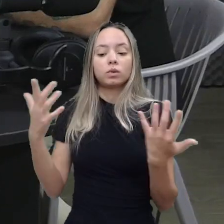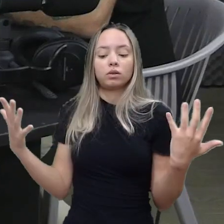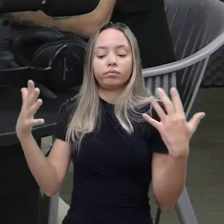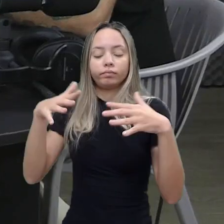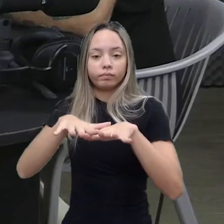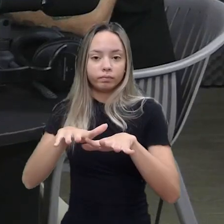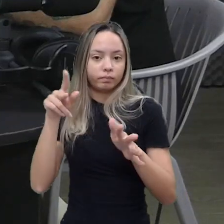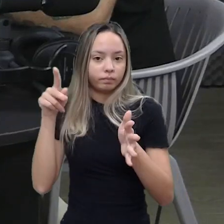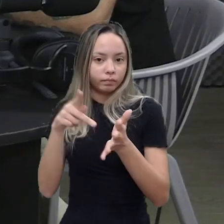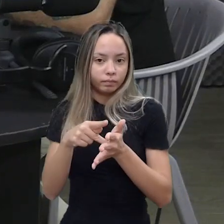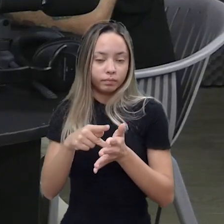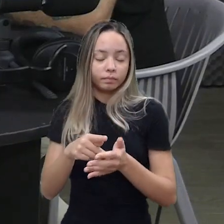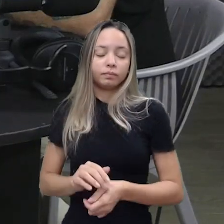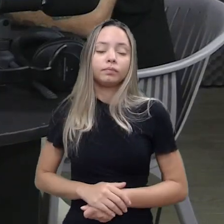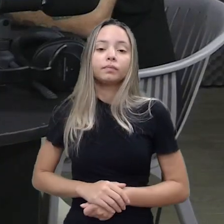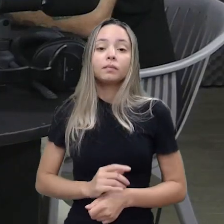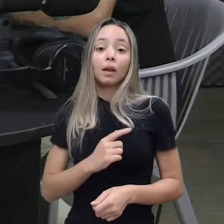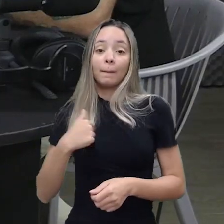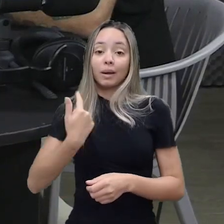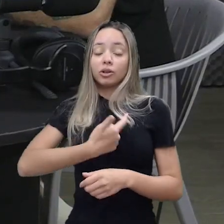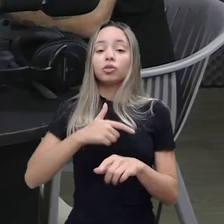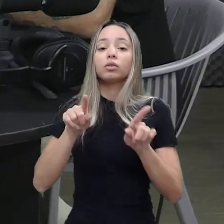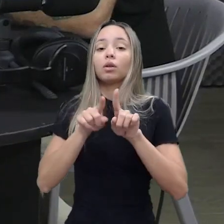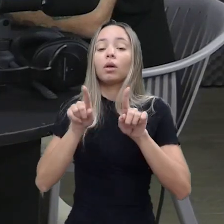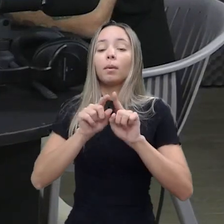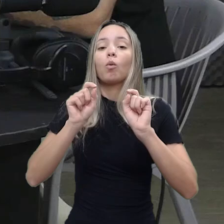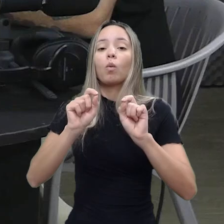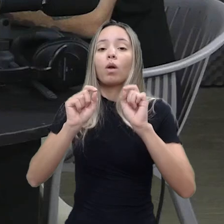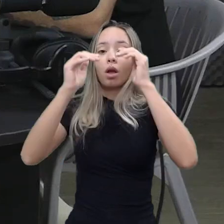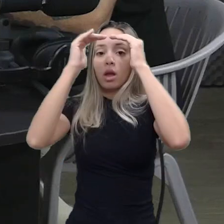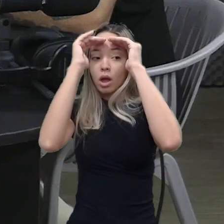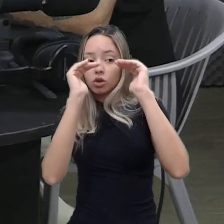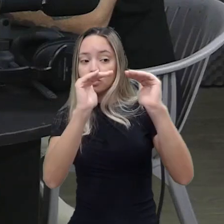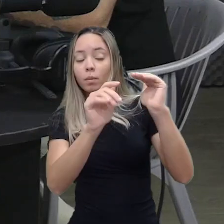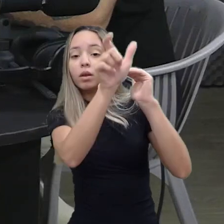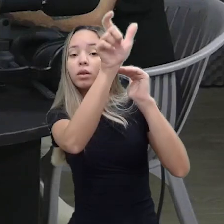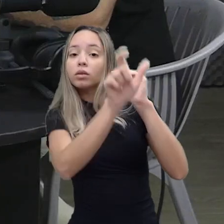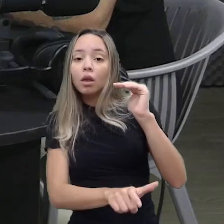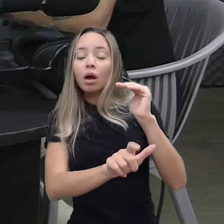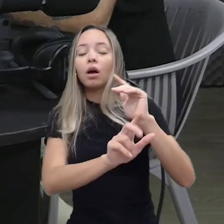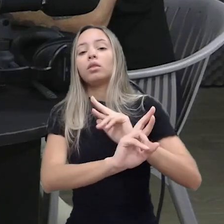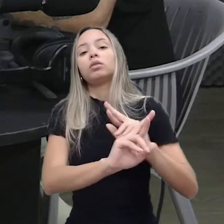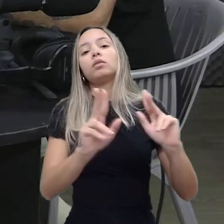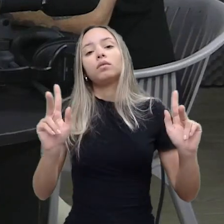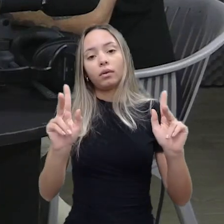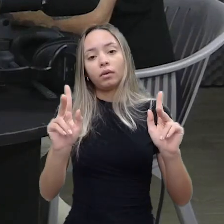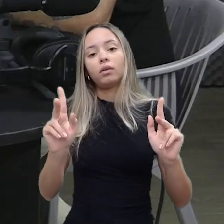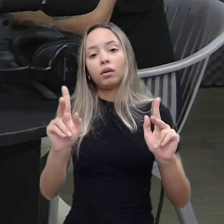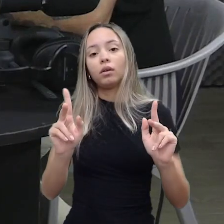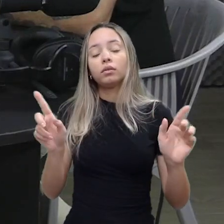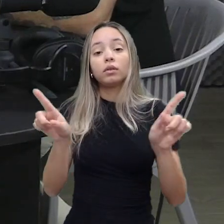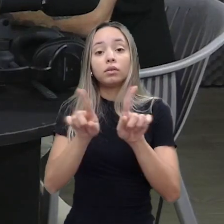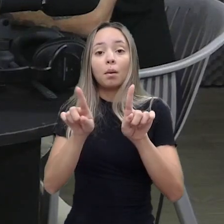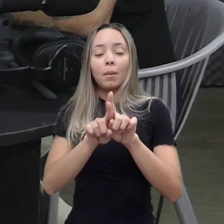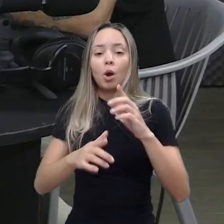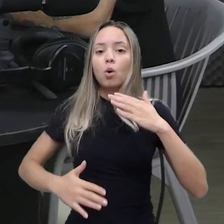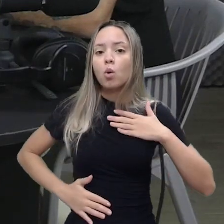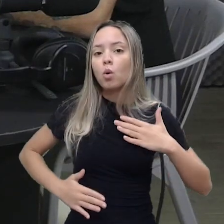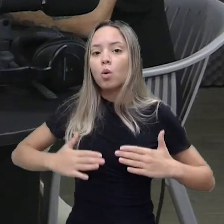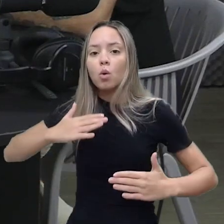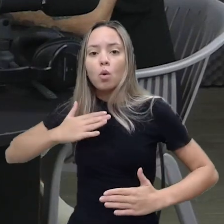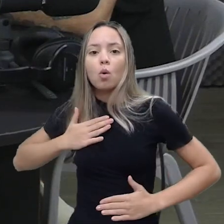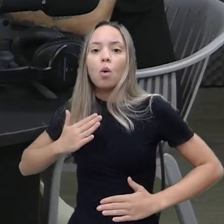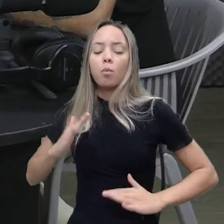E para a gente também, né, respeitar o diferente, para a gente respeitar corpos